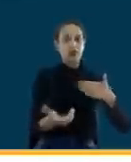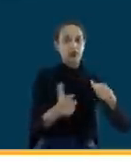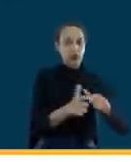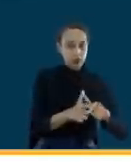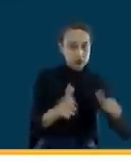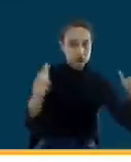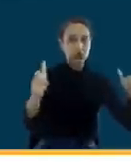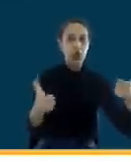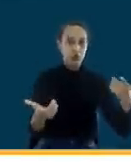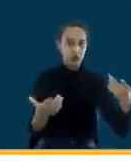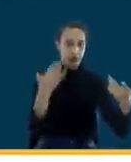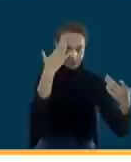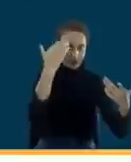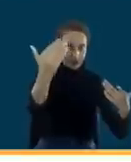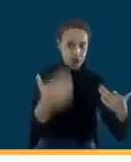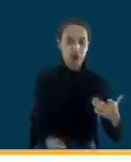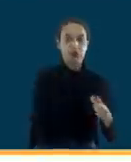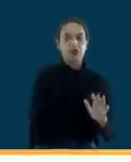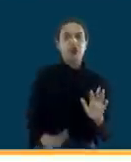conhecida, são